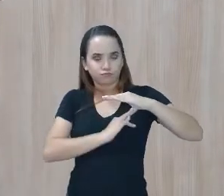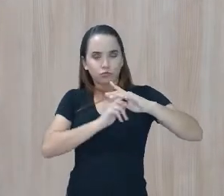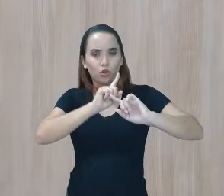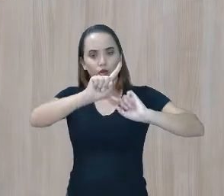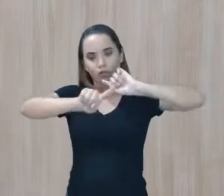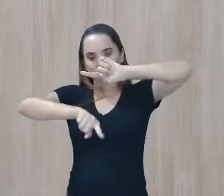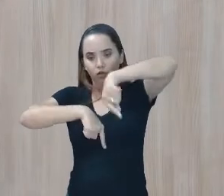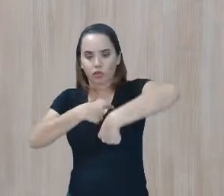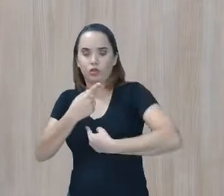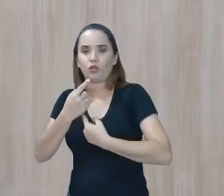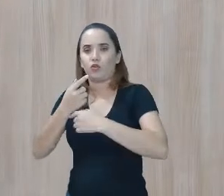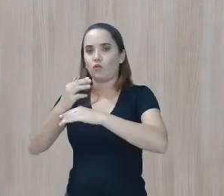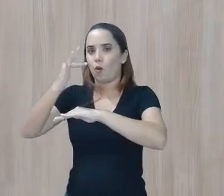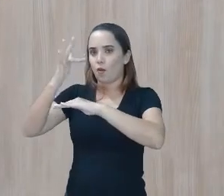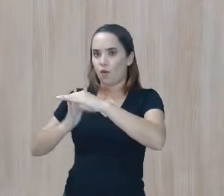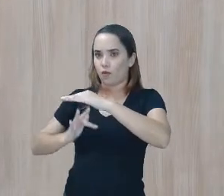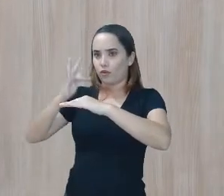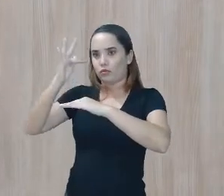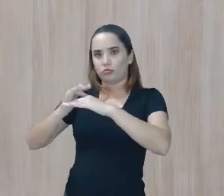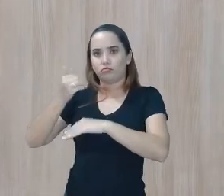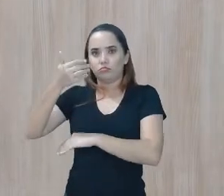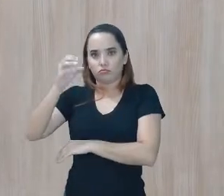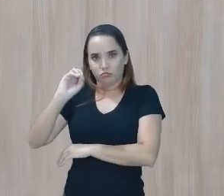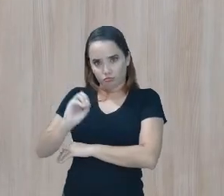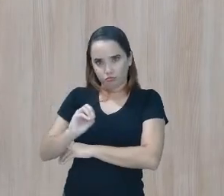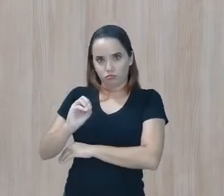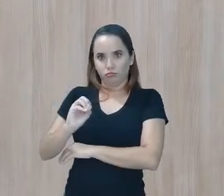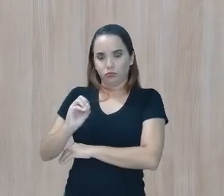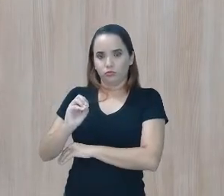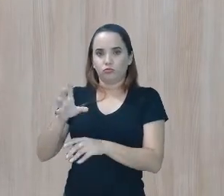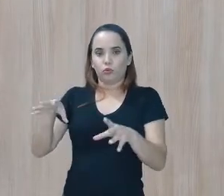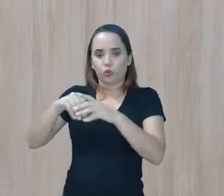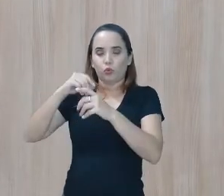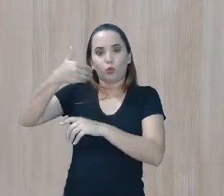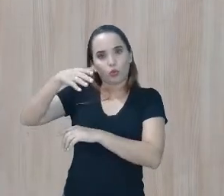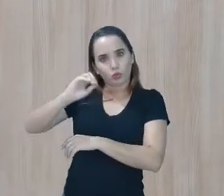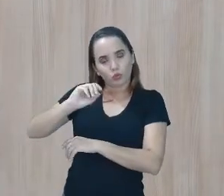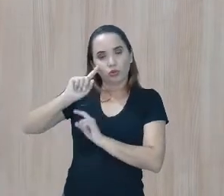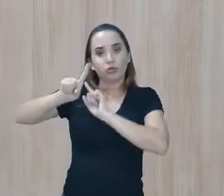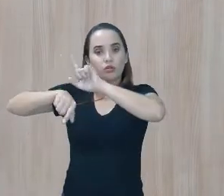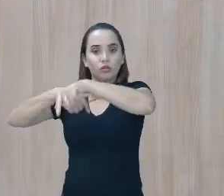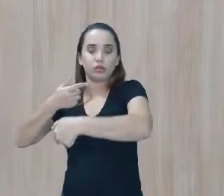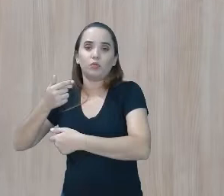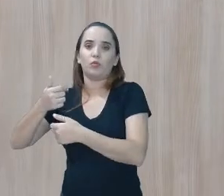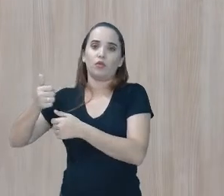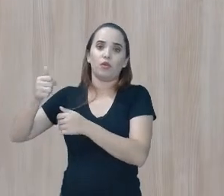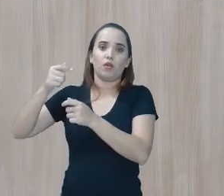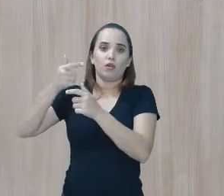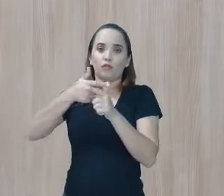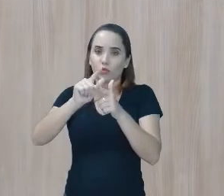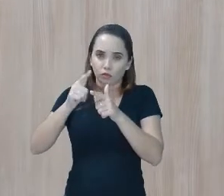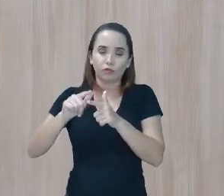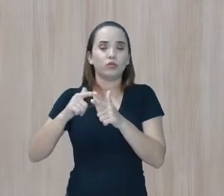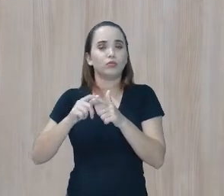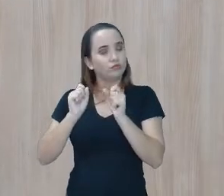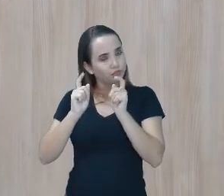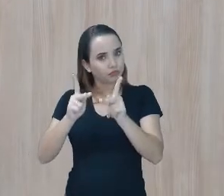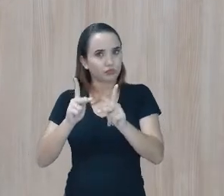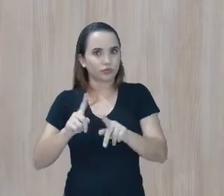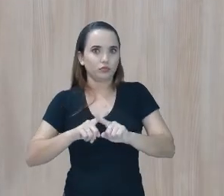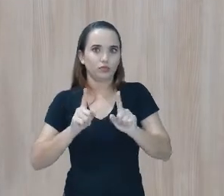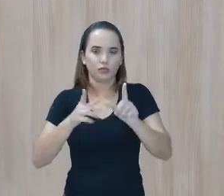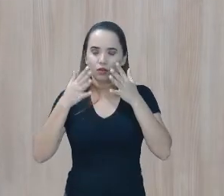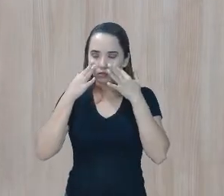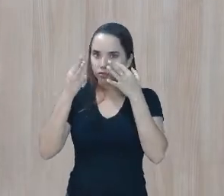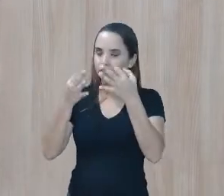ela em uma fração decimal e depois você vai e identifica na reta, tá certo? Mas preste